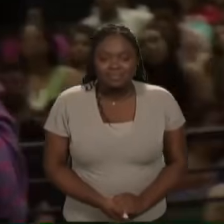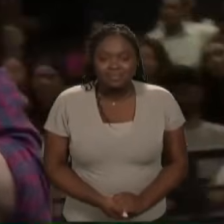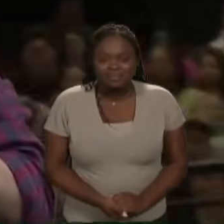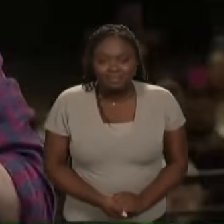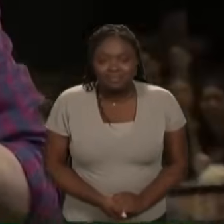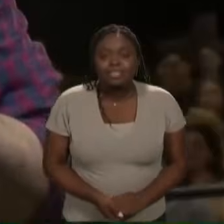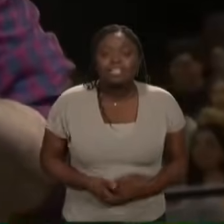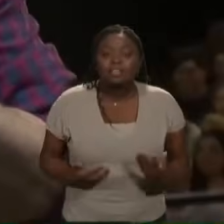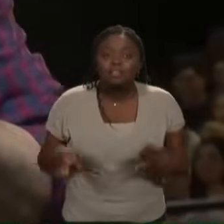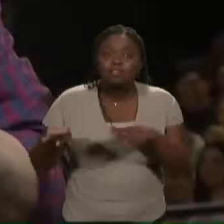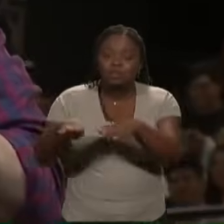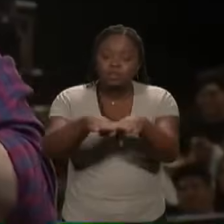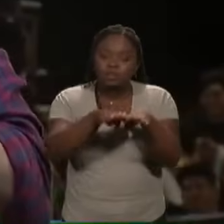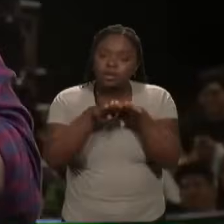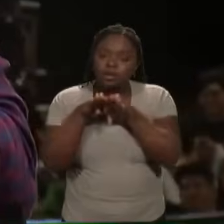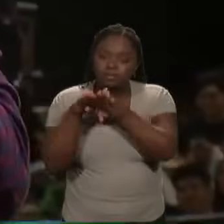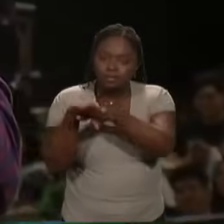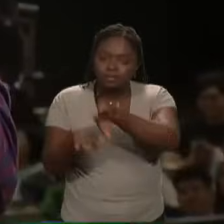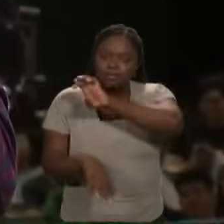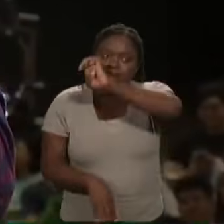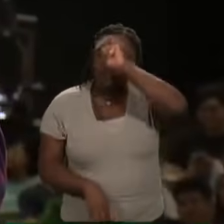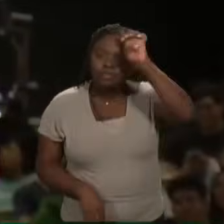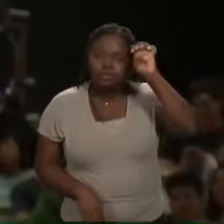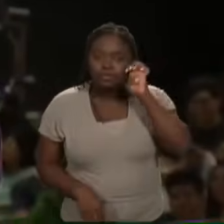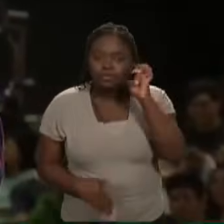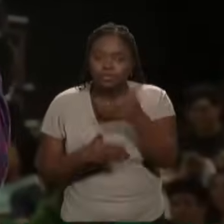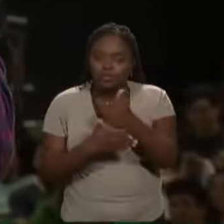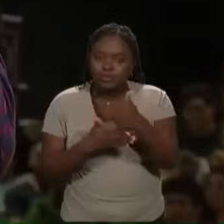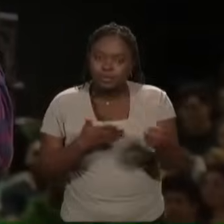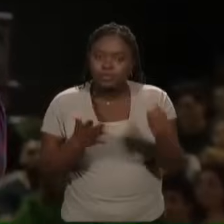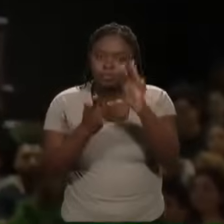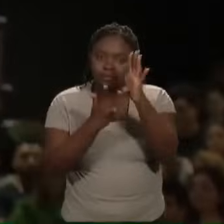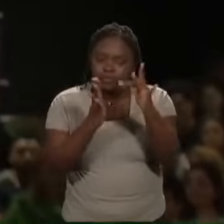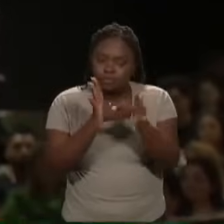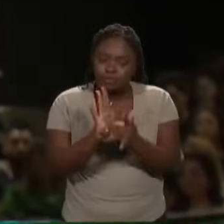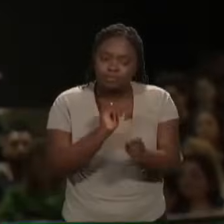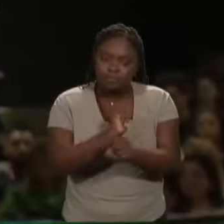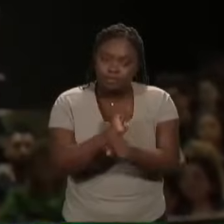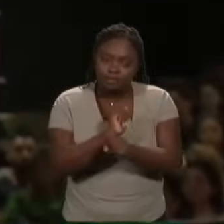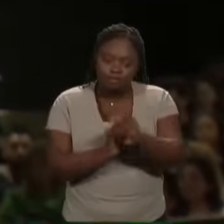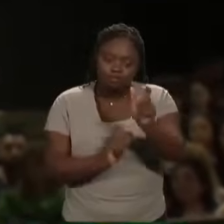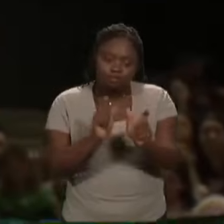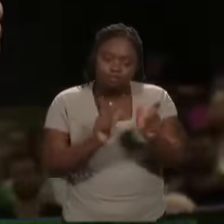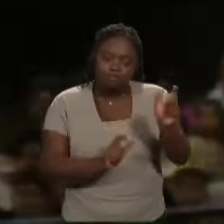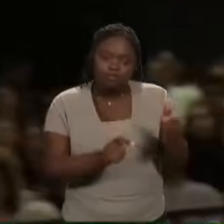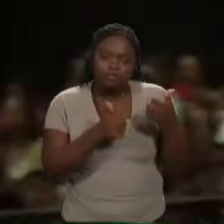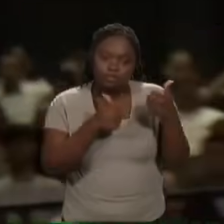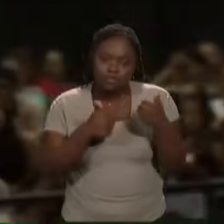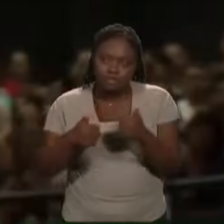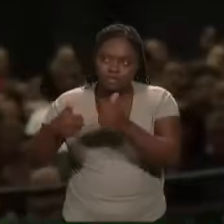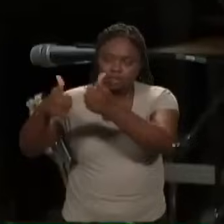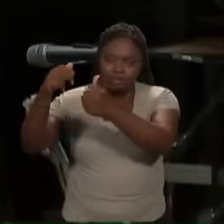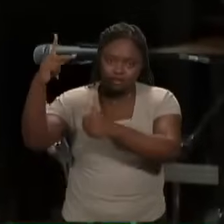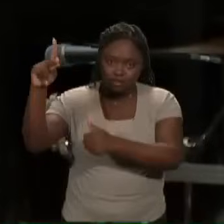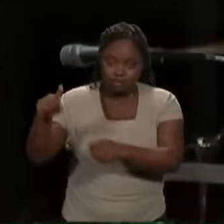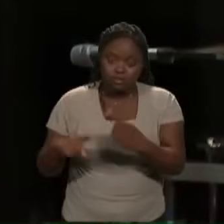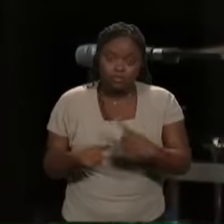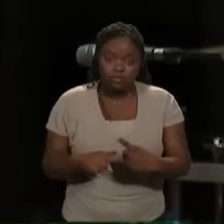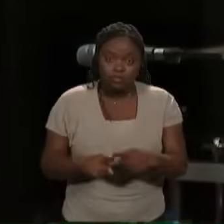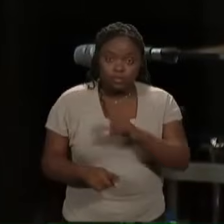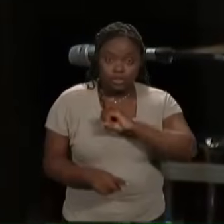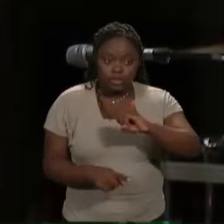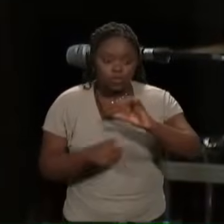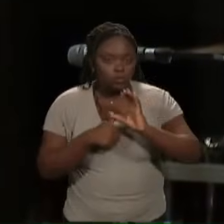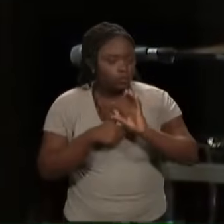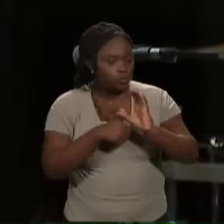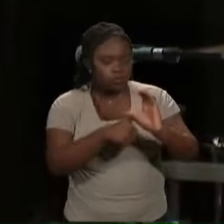Esse é o padrão moral e ético que Jesus espera dos seguidores dele. Até porque se um não cristão vier